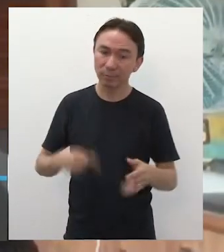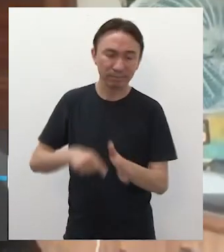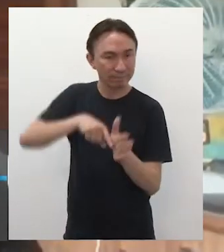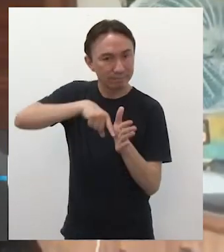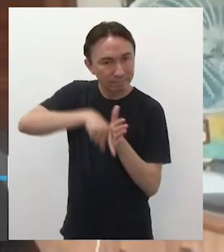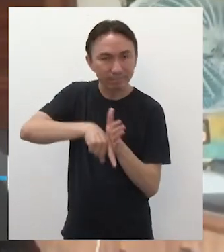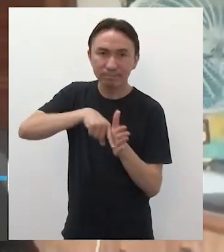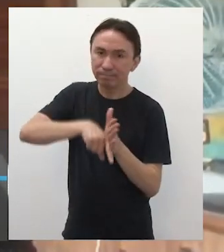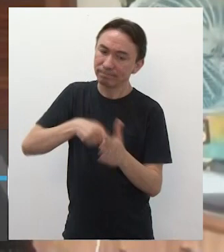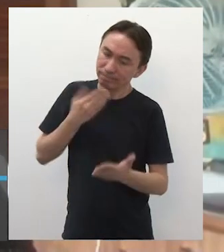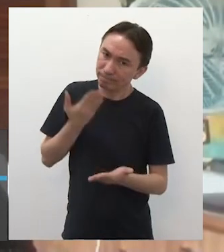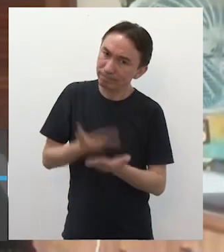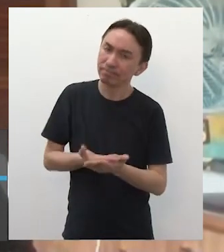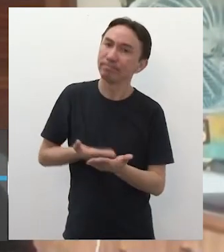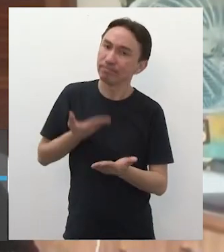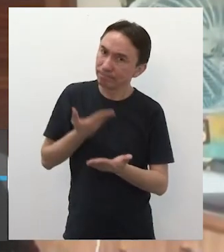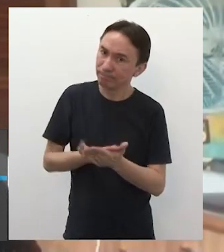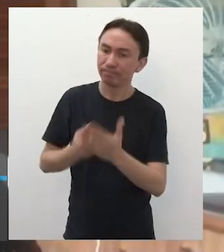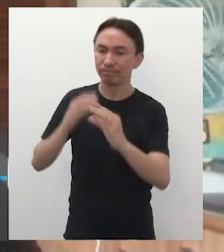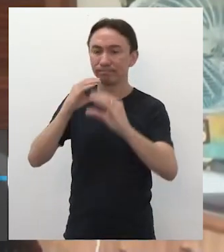relação aos estudos sobre a comunicação.